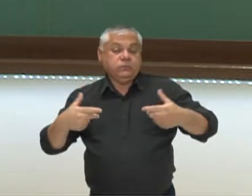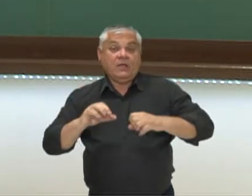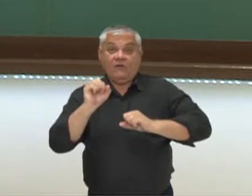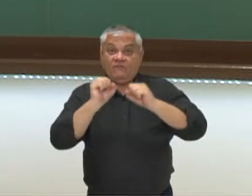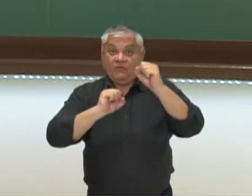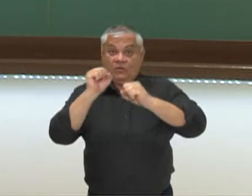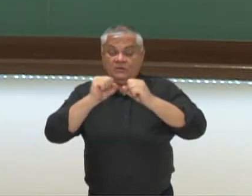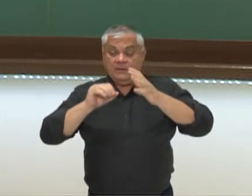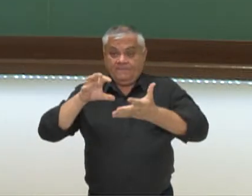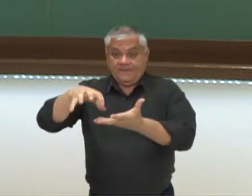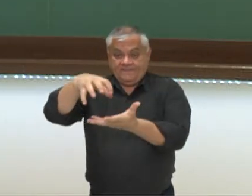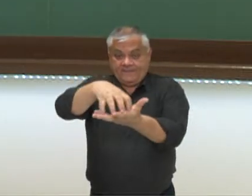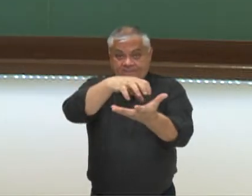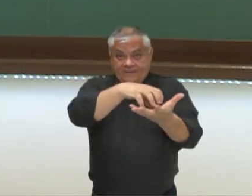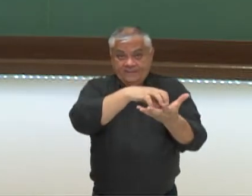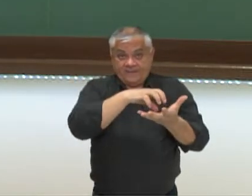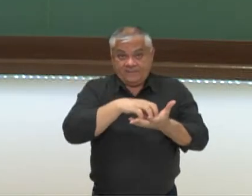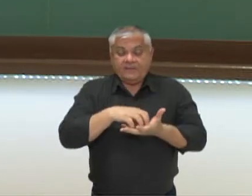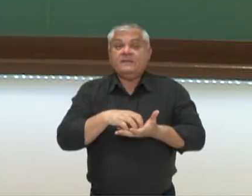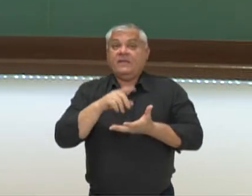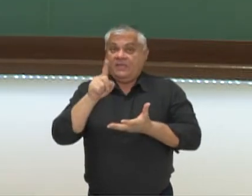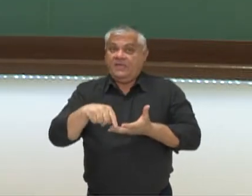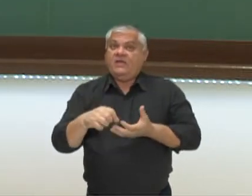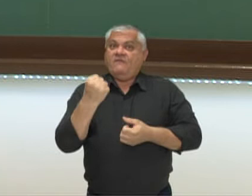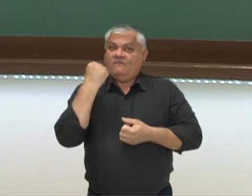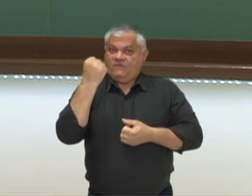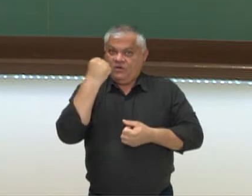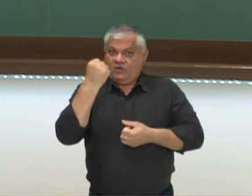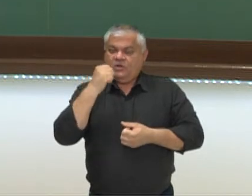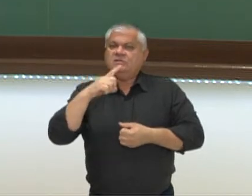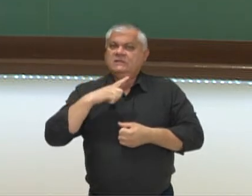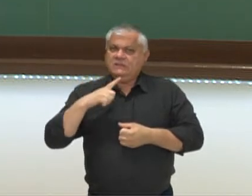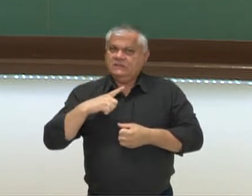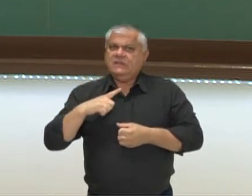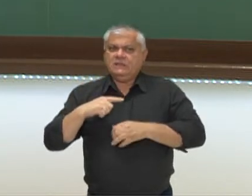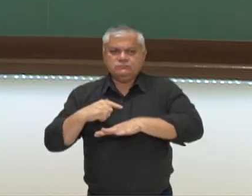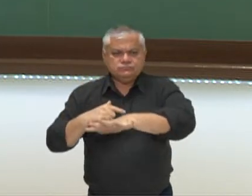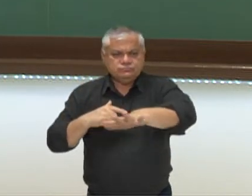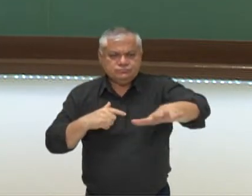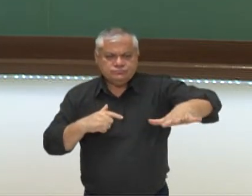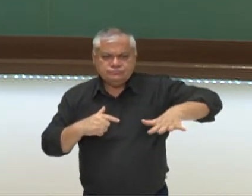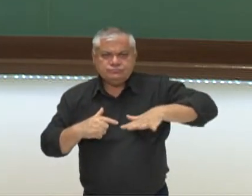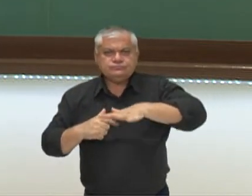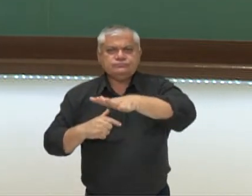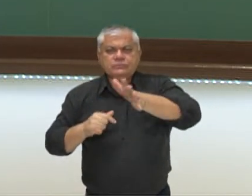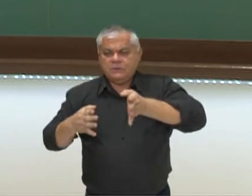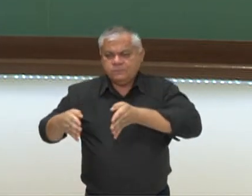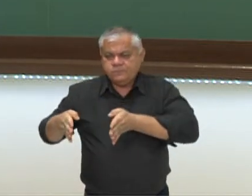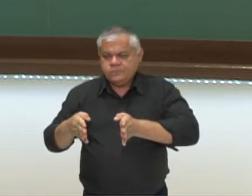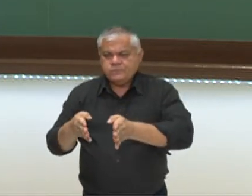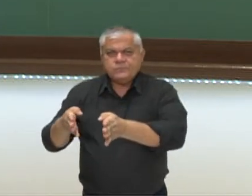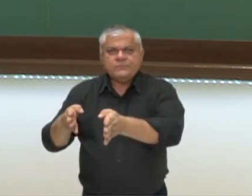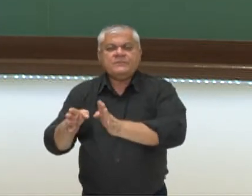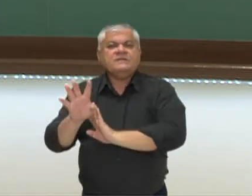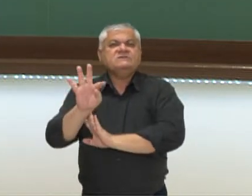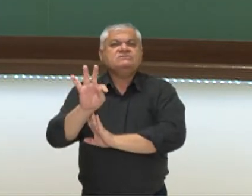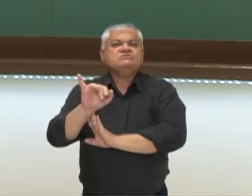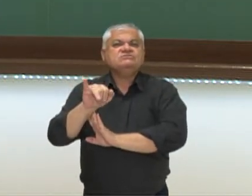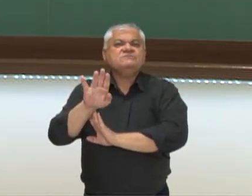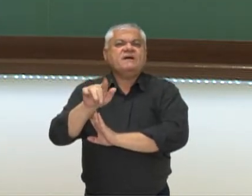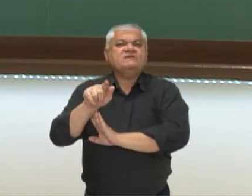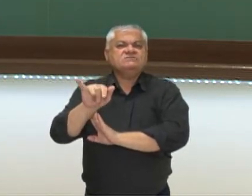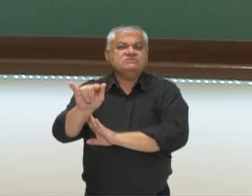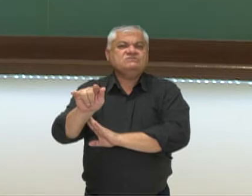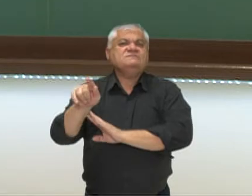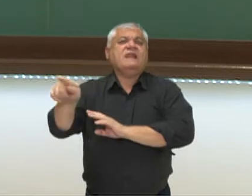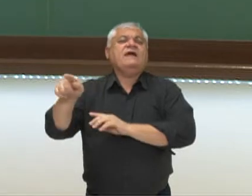forte. A agroindústria paranaense está presente ao longo dessa macrobacia hidrográfica do rio Tibagi. Mas não é só a indústria que nós